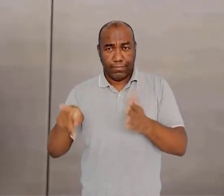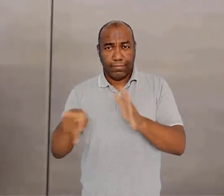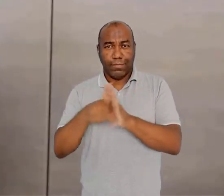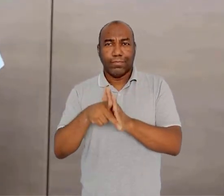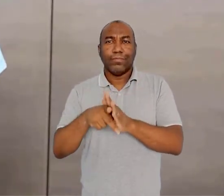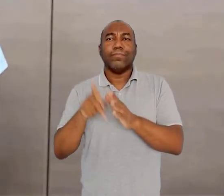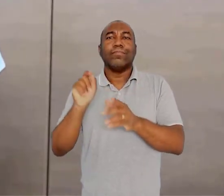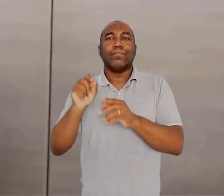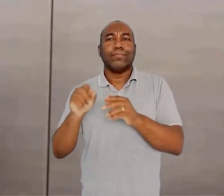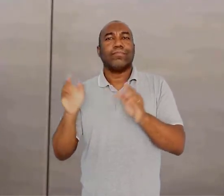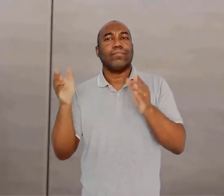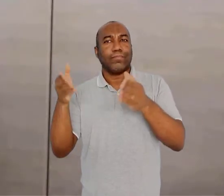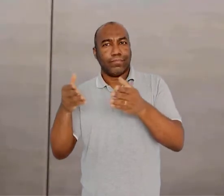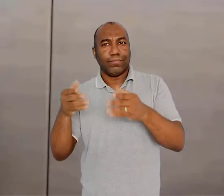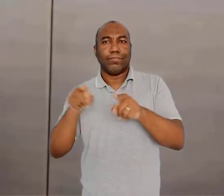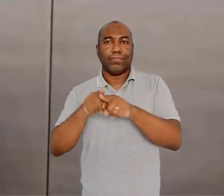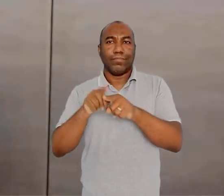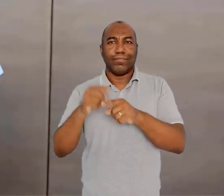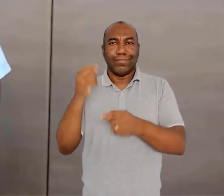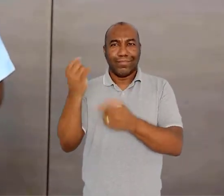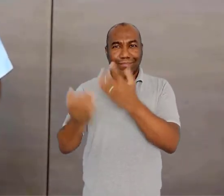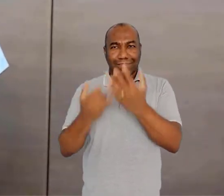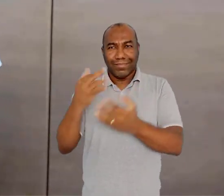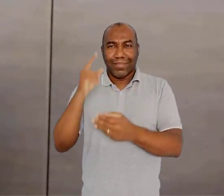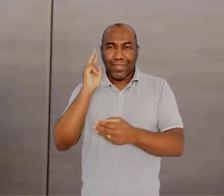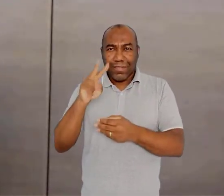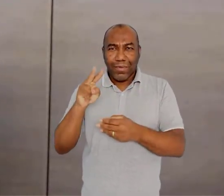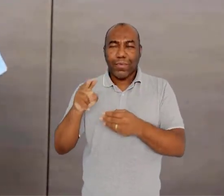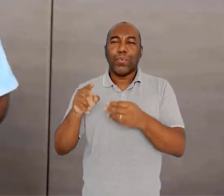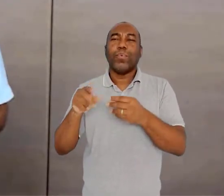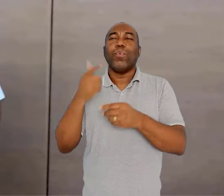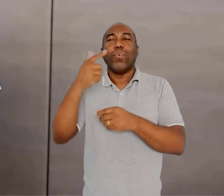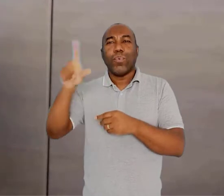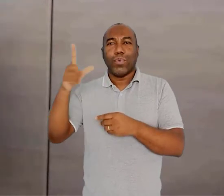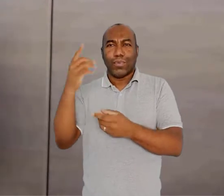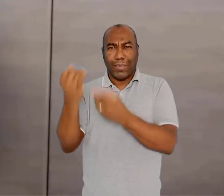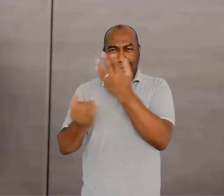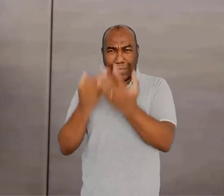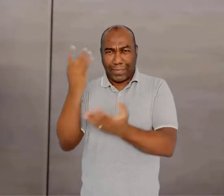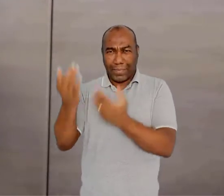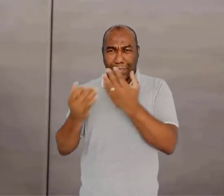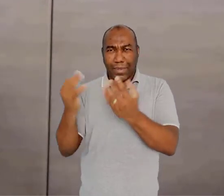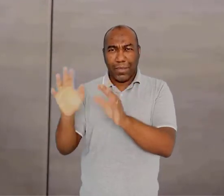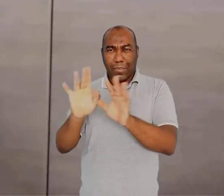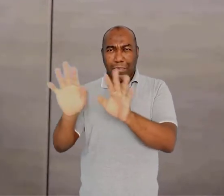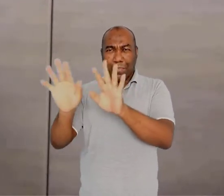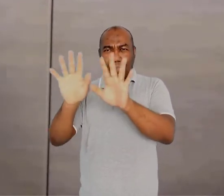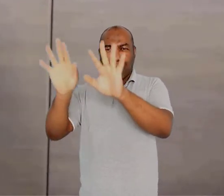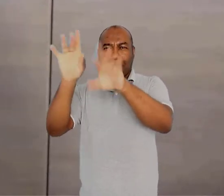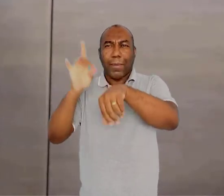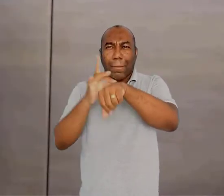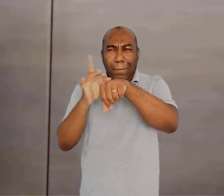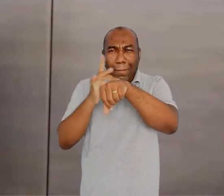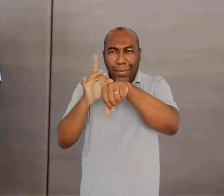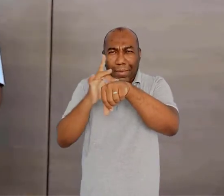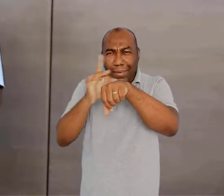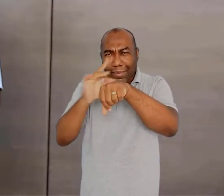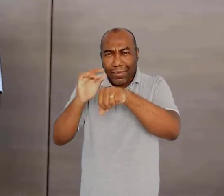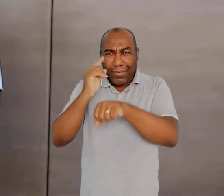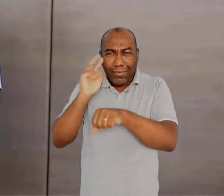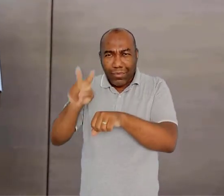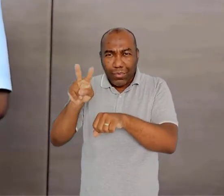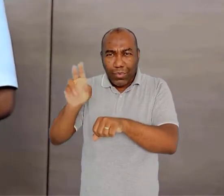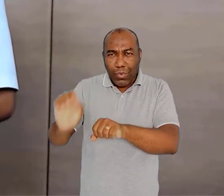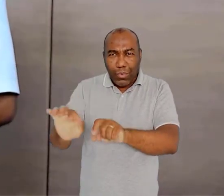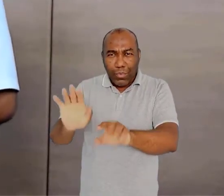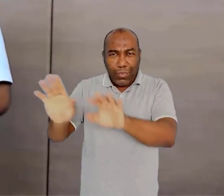é aquela que solta fuligem, aquela que você vê fumaça preta. Essas combustões incompletas, elas são perigosas para o ser humano. Então, a